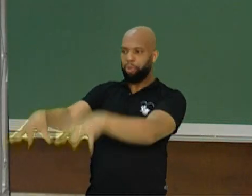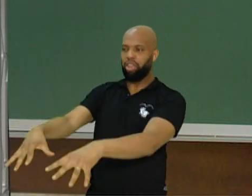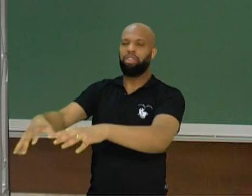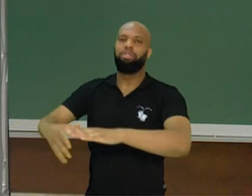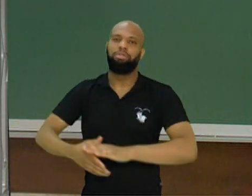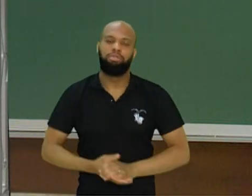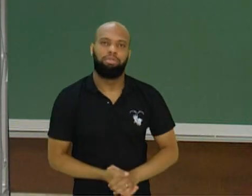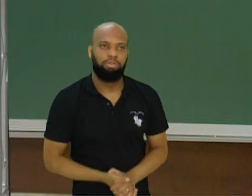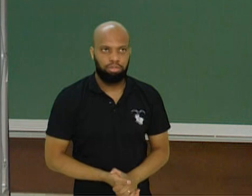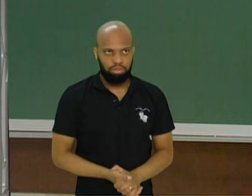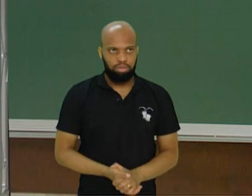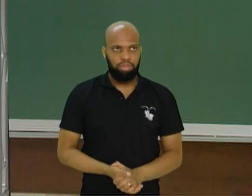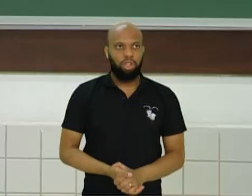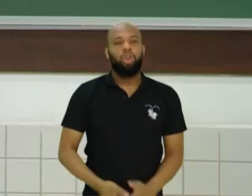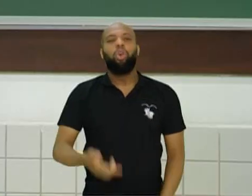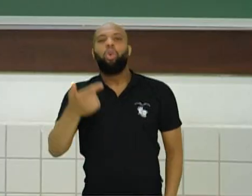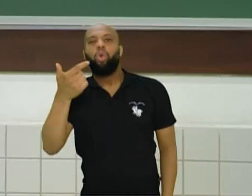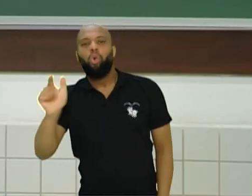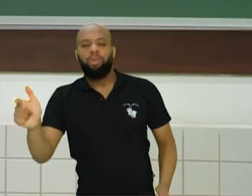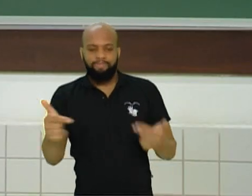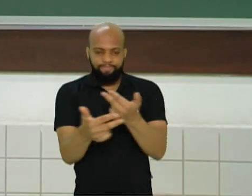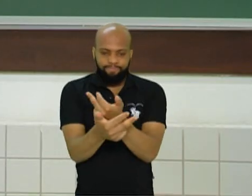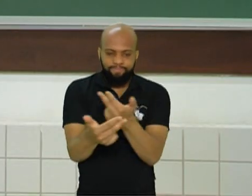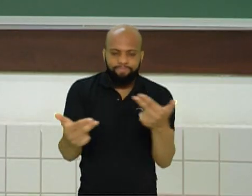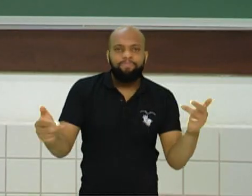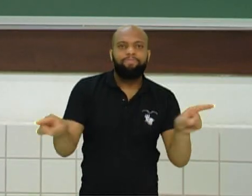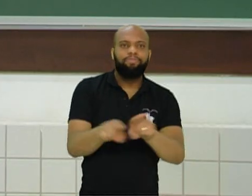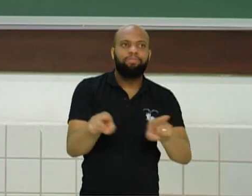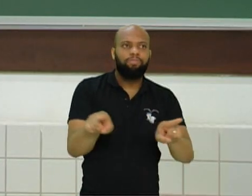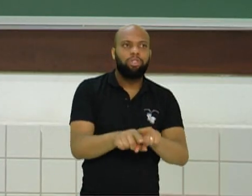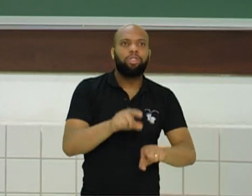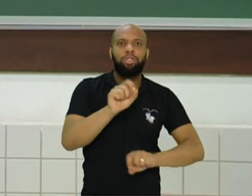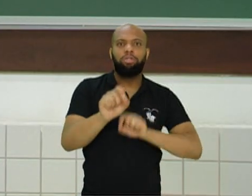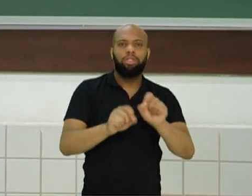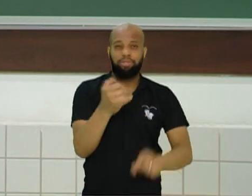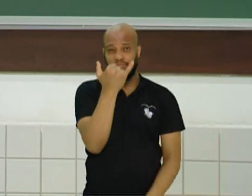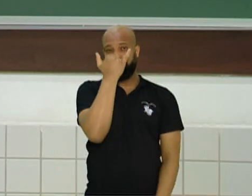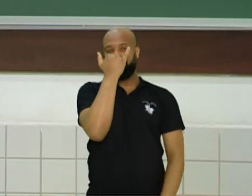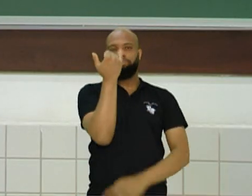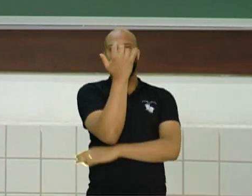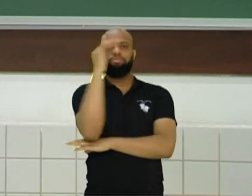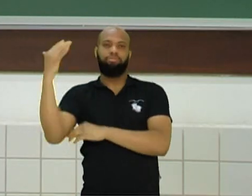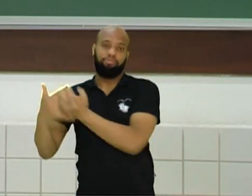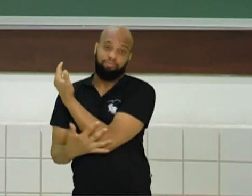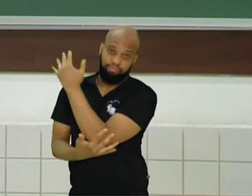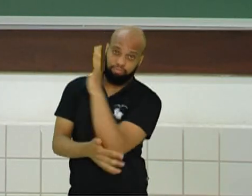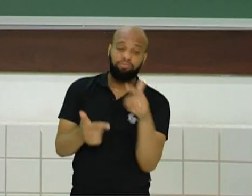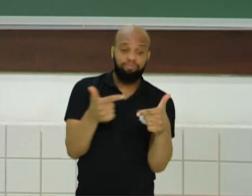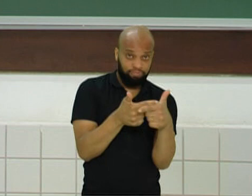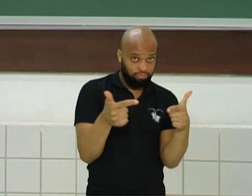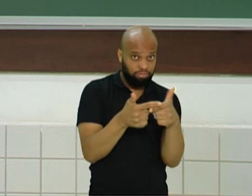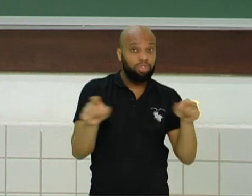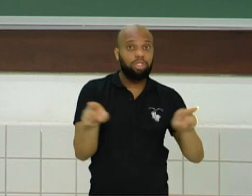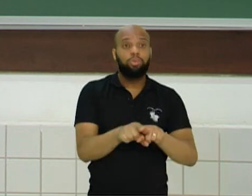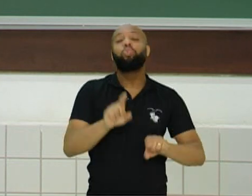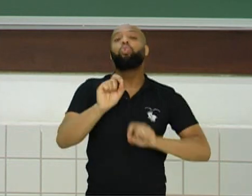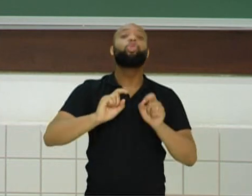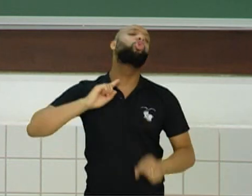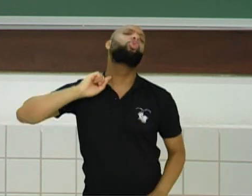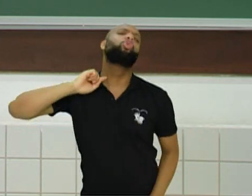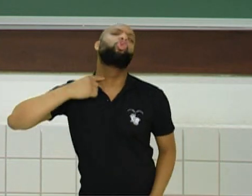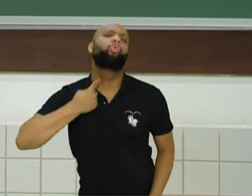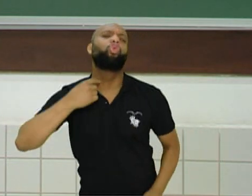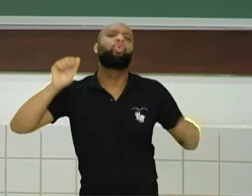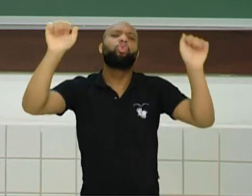lixo. Outra questão, né, de impacto ambiental, de problema ambiental, é a questão da poluição do